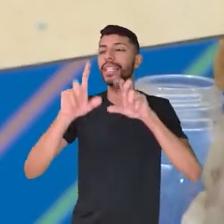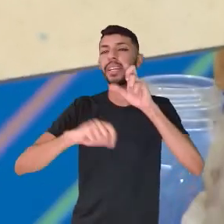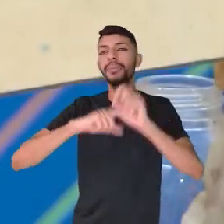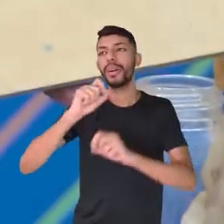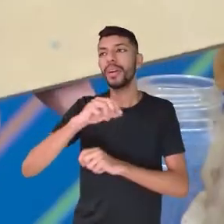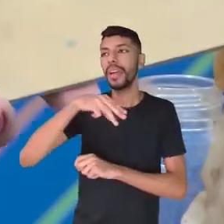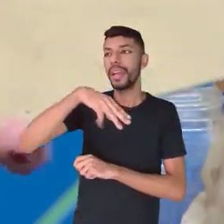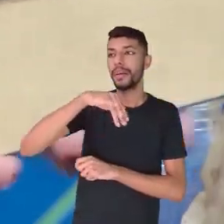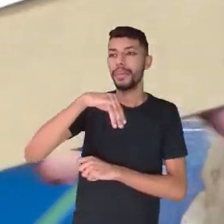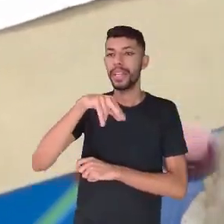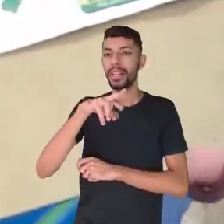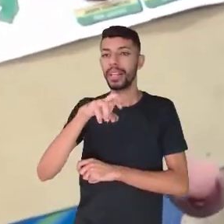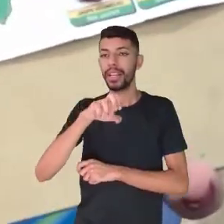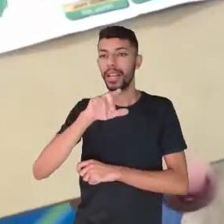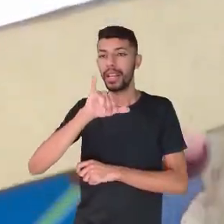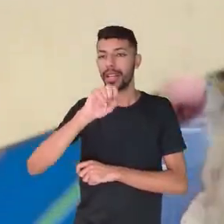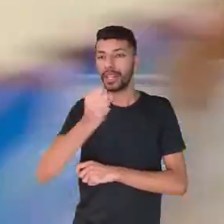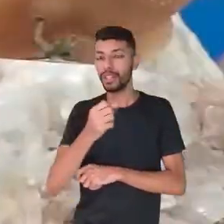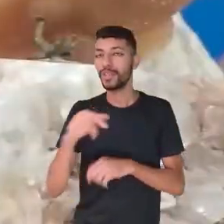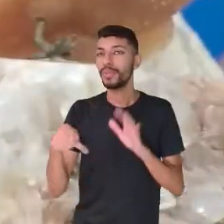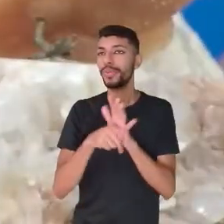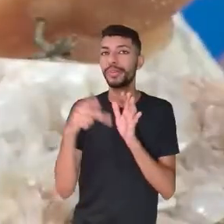Brasil. Então, aqui foi muito